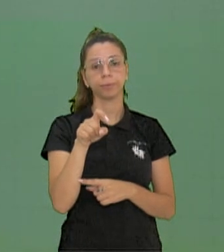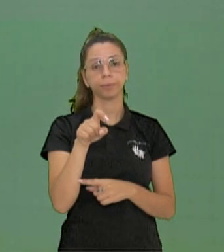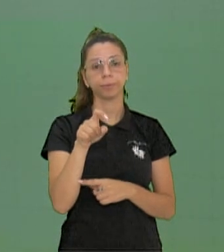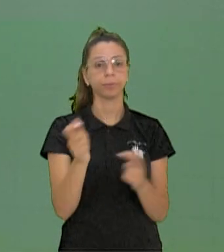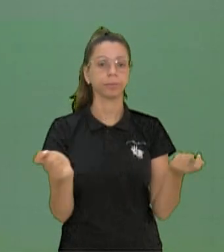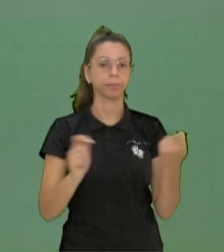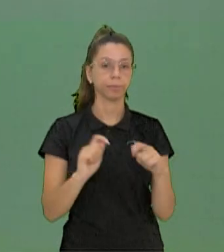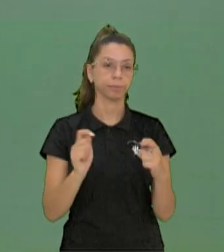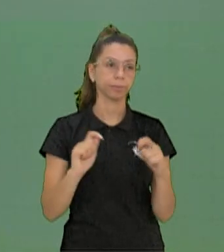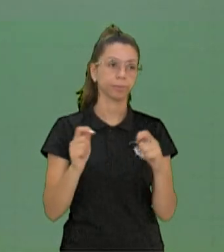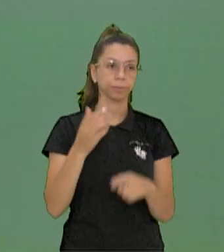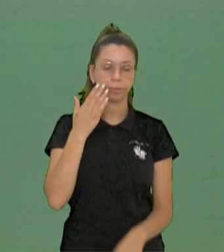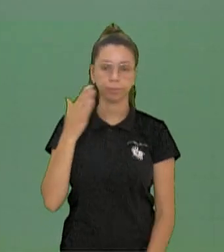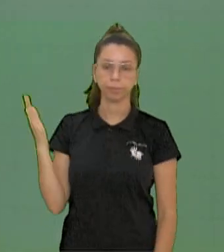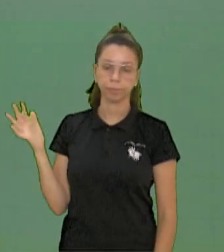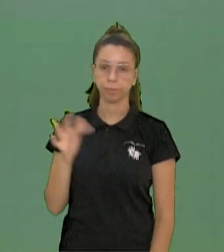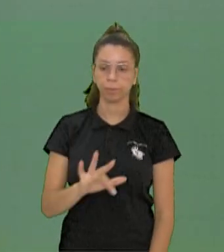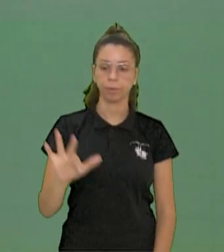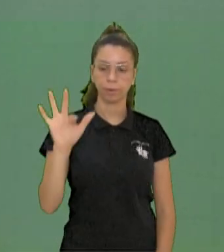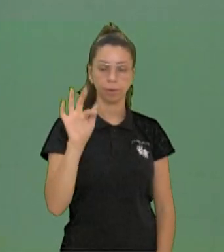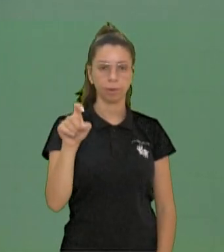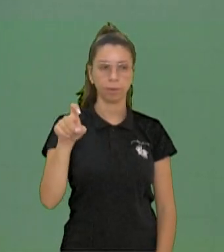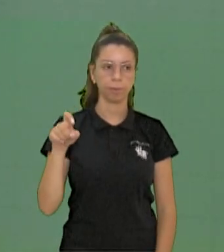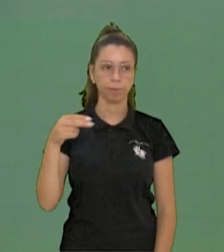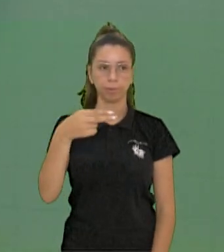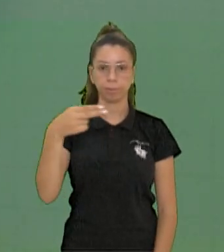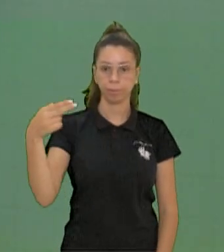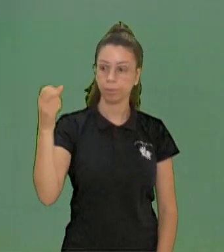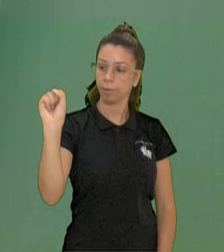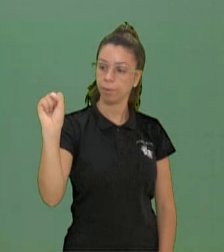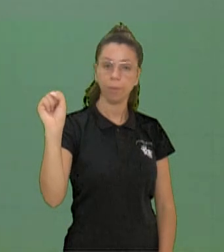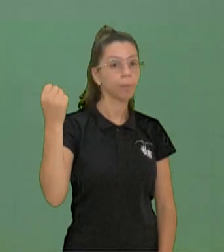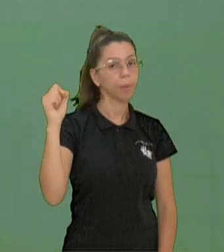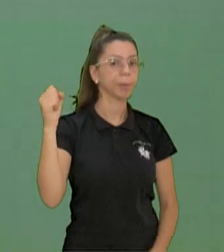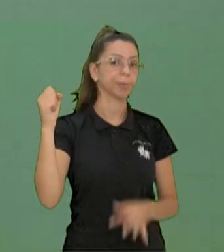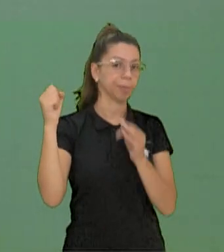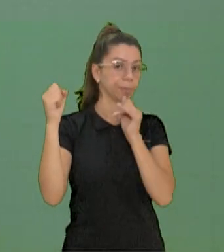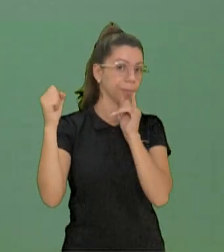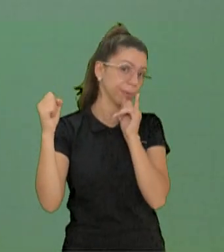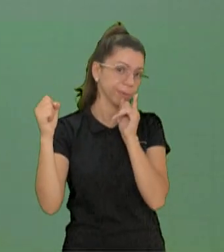temos um f de x igual a 8, por exemplo.